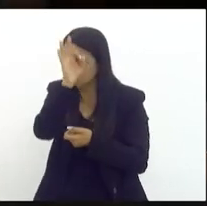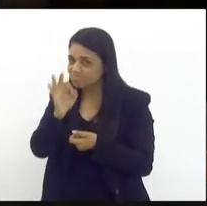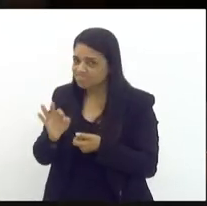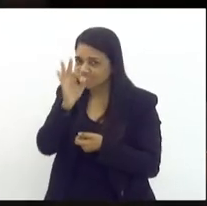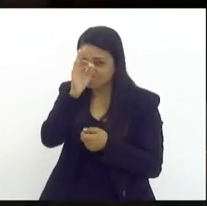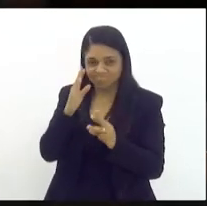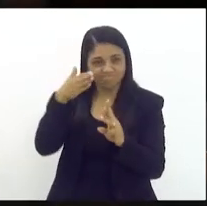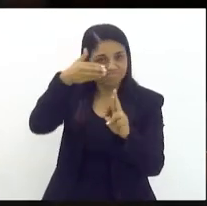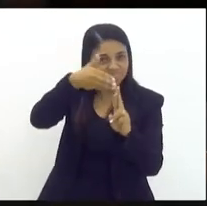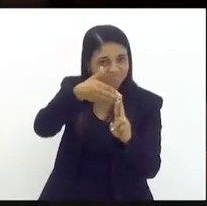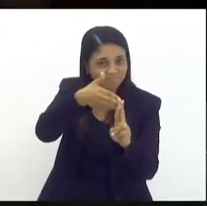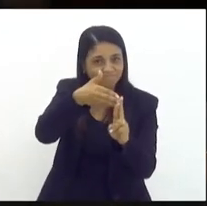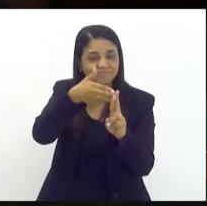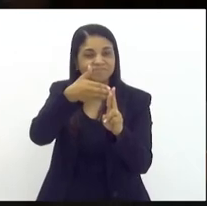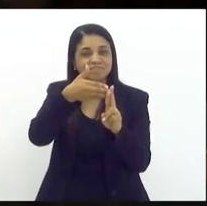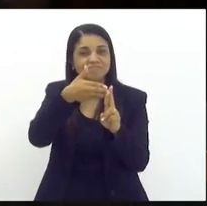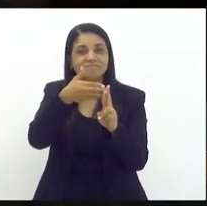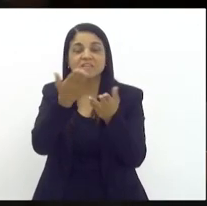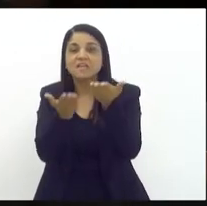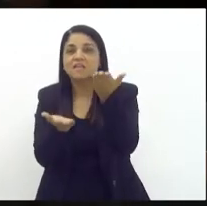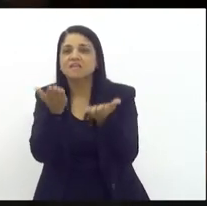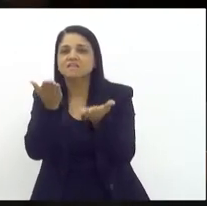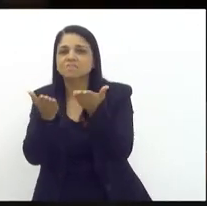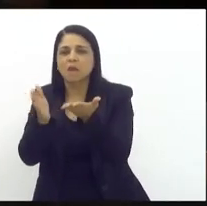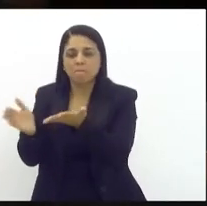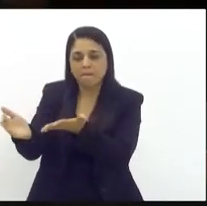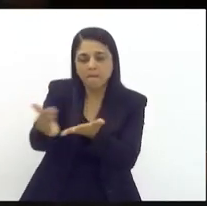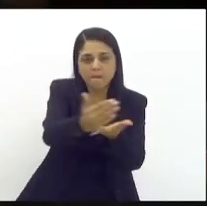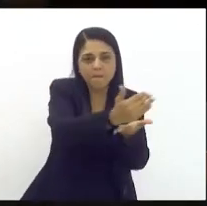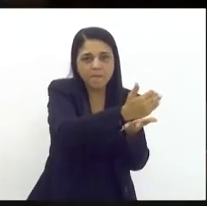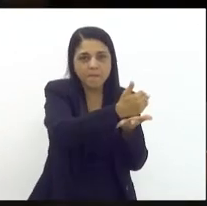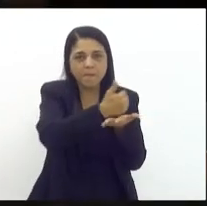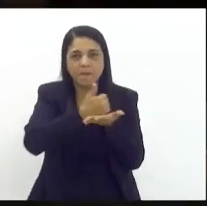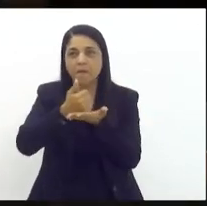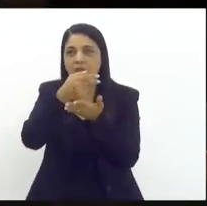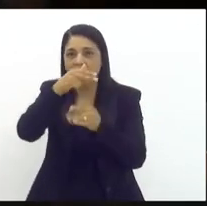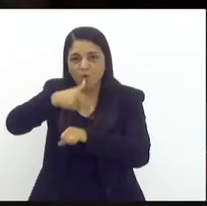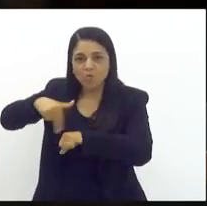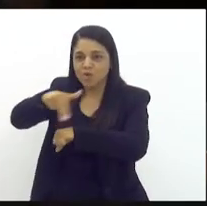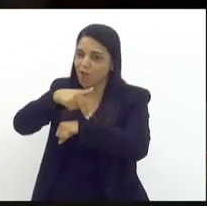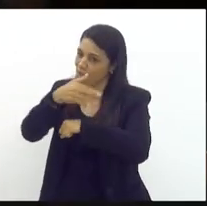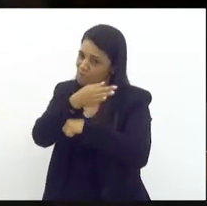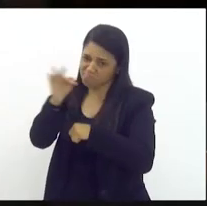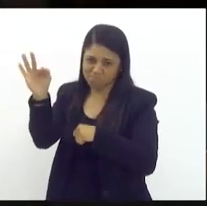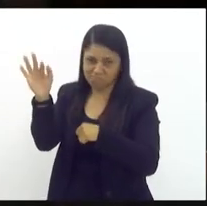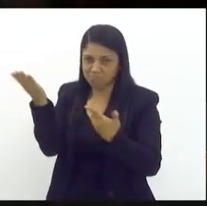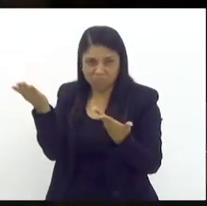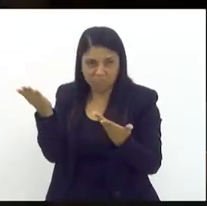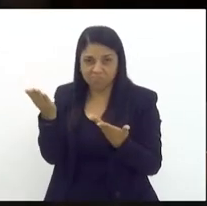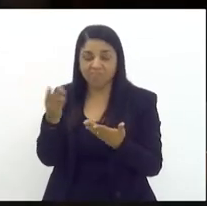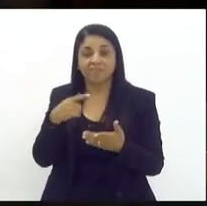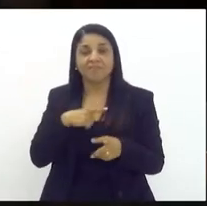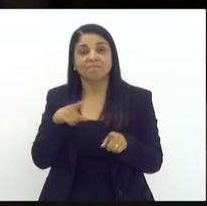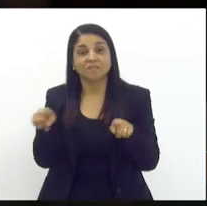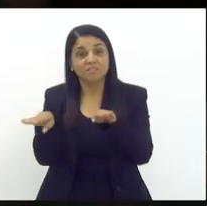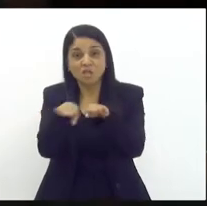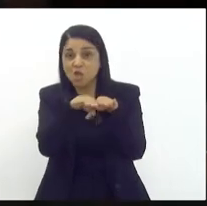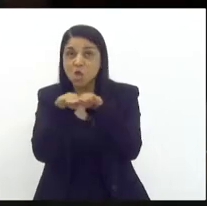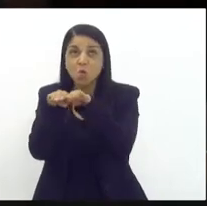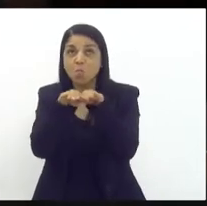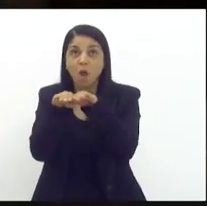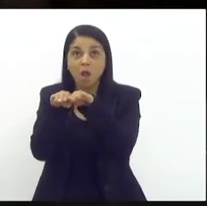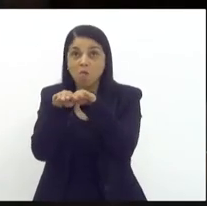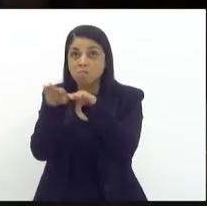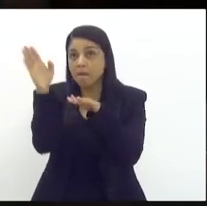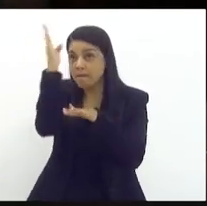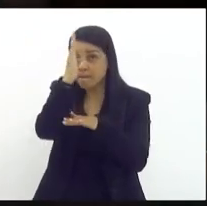referência com vistas a reequilibrar arrecadação das feras Federativa aqui dúvida nenhuma para ser uniforme em toda a